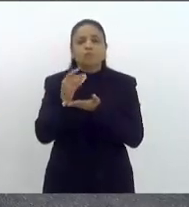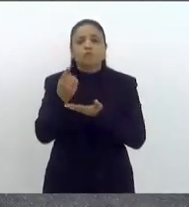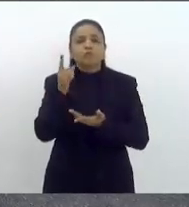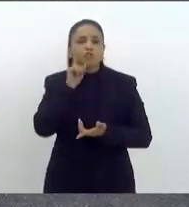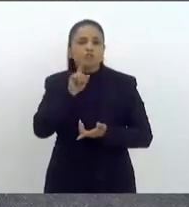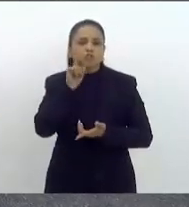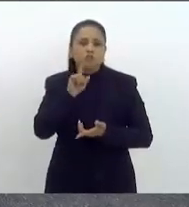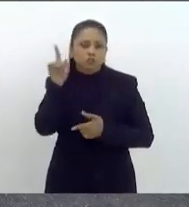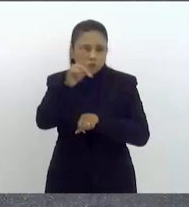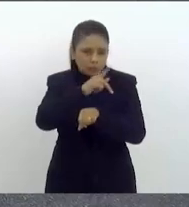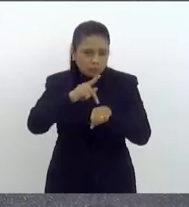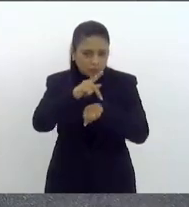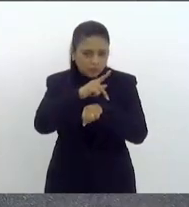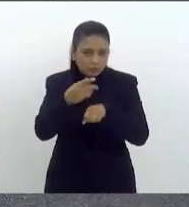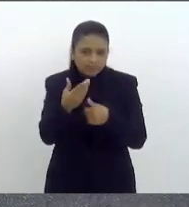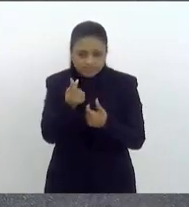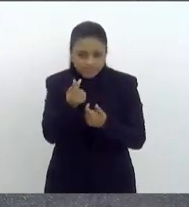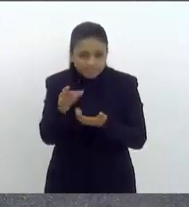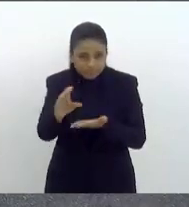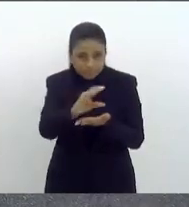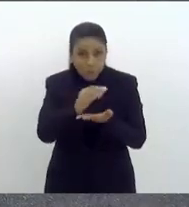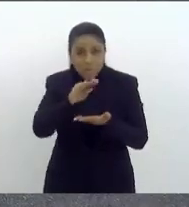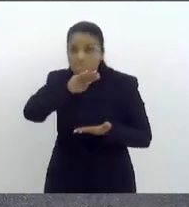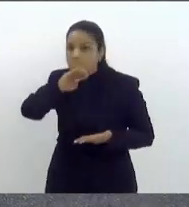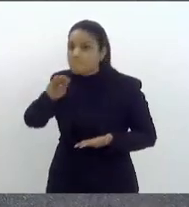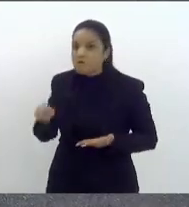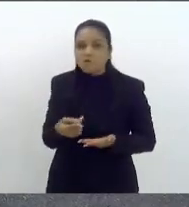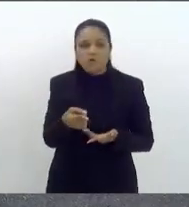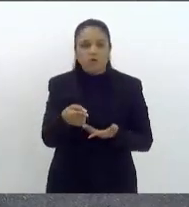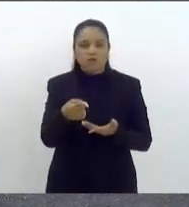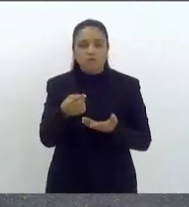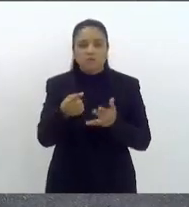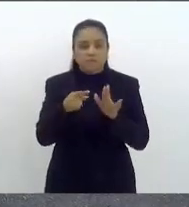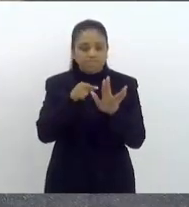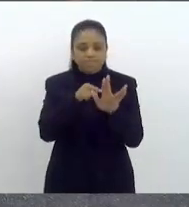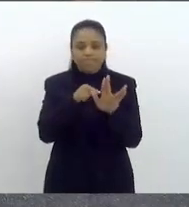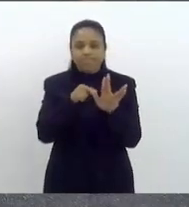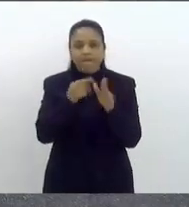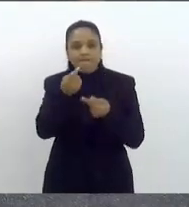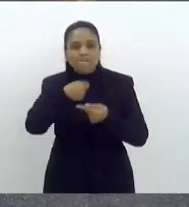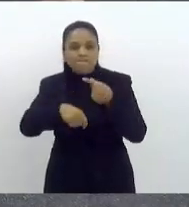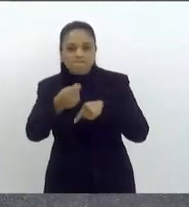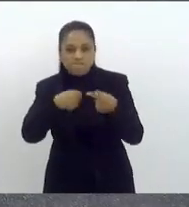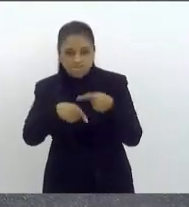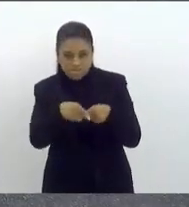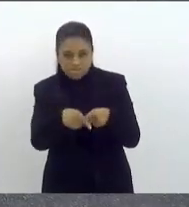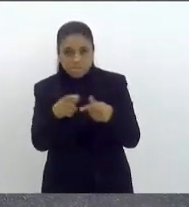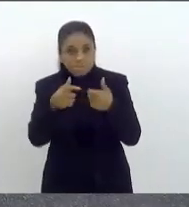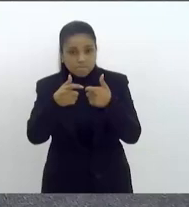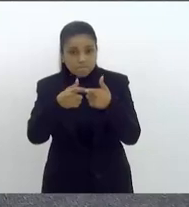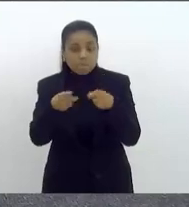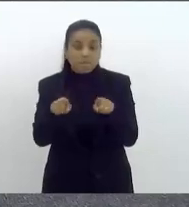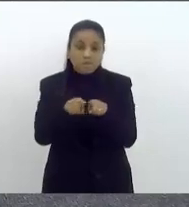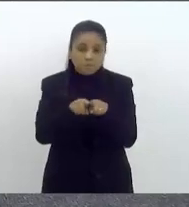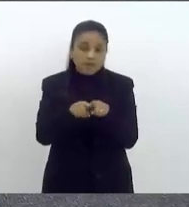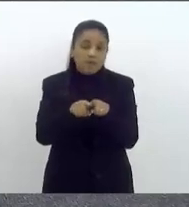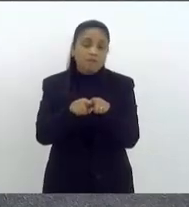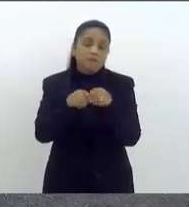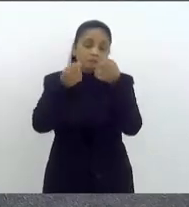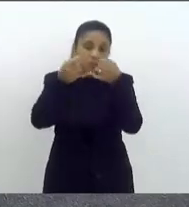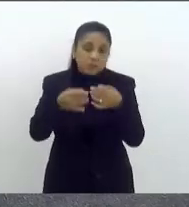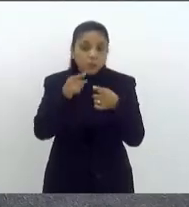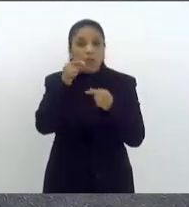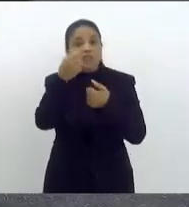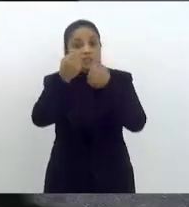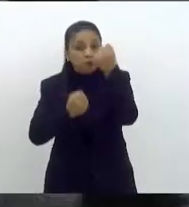comercialização da cannabis medicinal falando de saúde Mas também de indústria de emprego